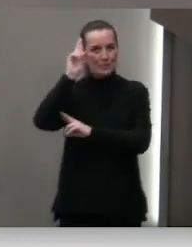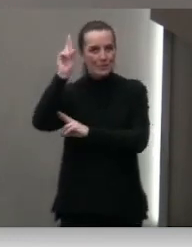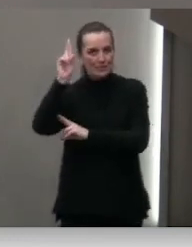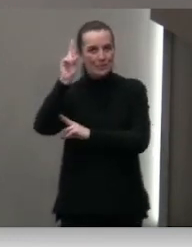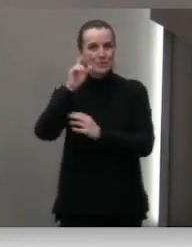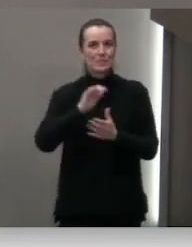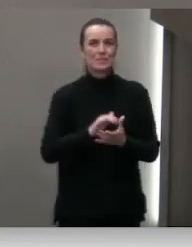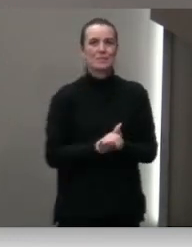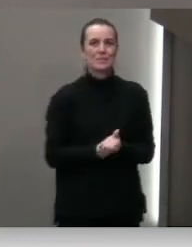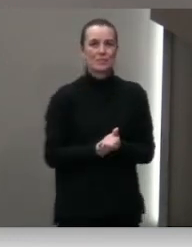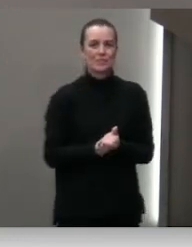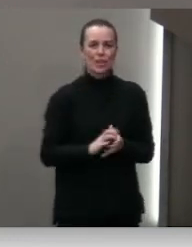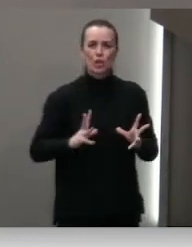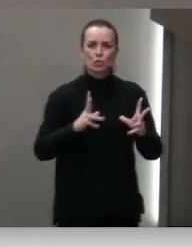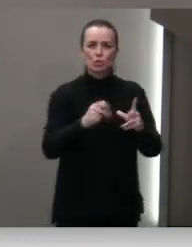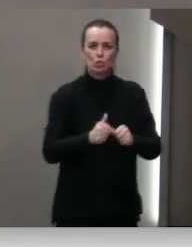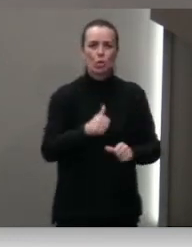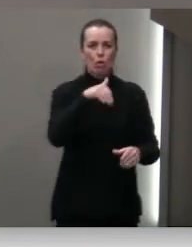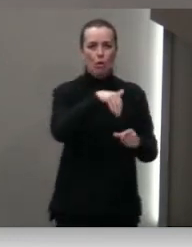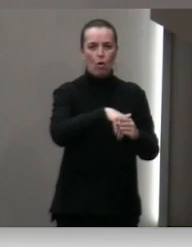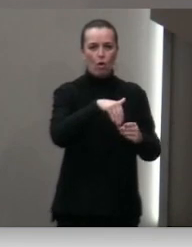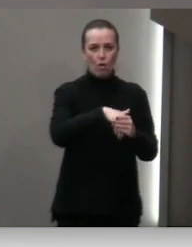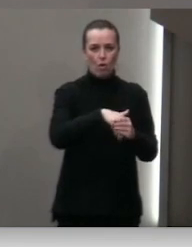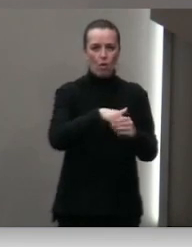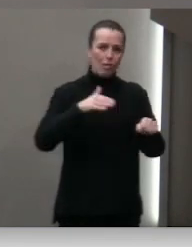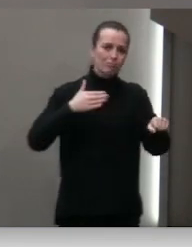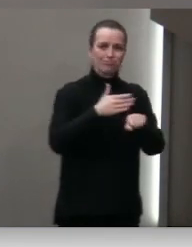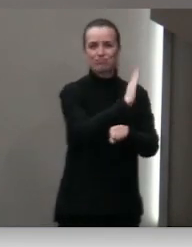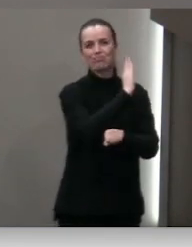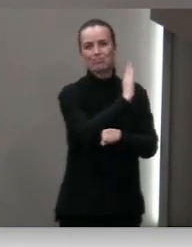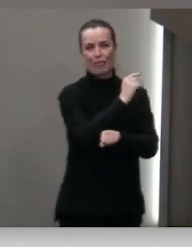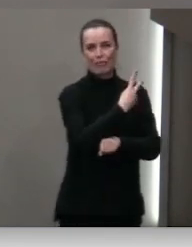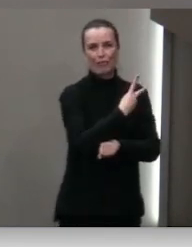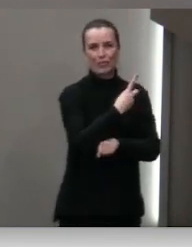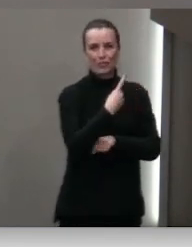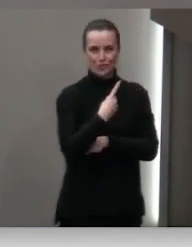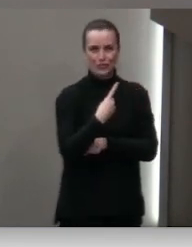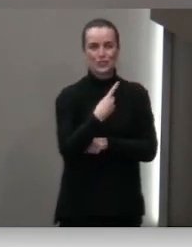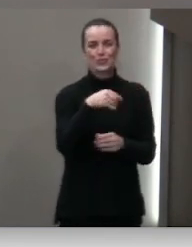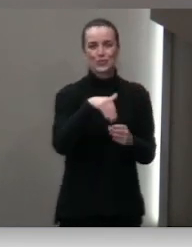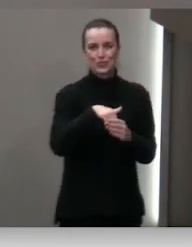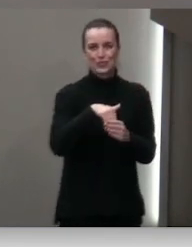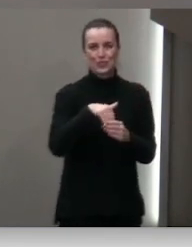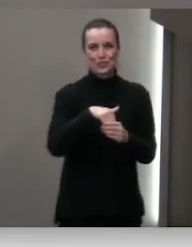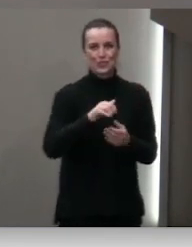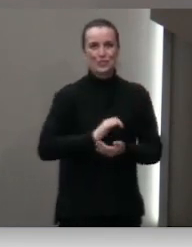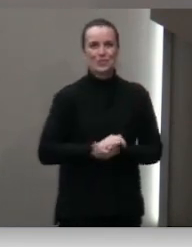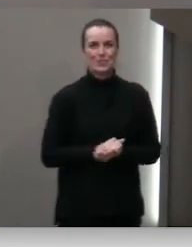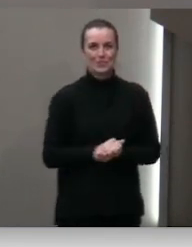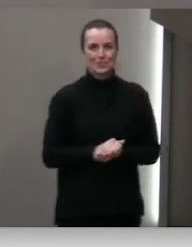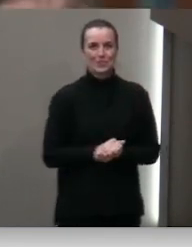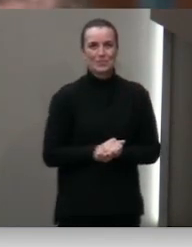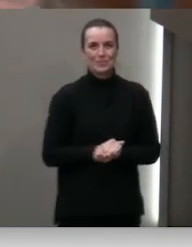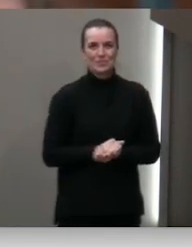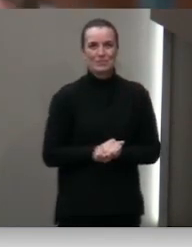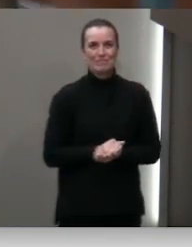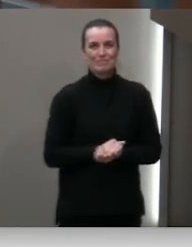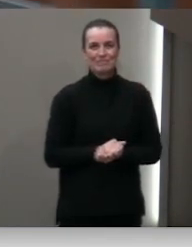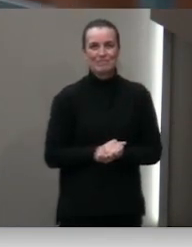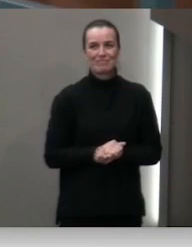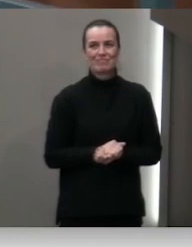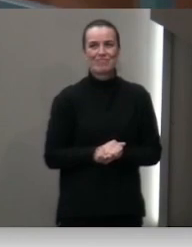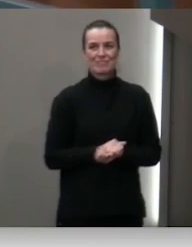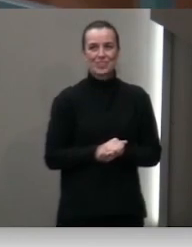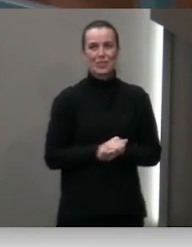por 21 votos por unanimidade. Eu acho que chegou o nosso ex-prefeito, Fernando Machado Carreão, já temos quase no